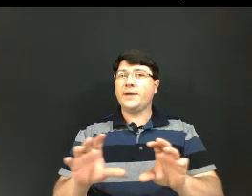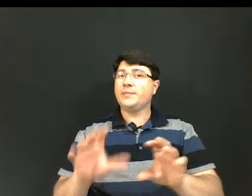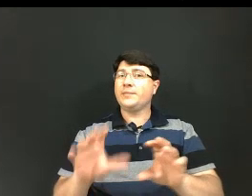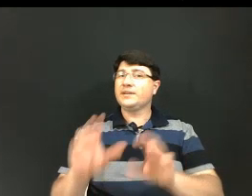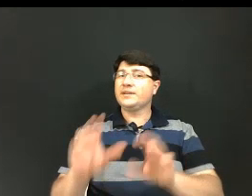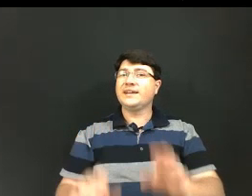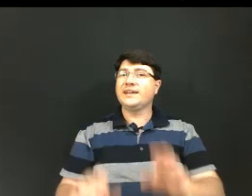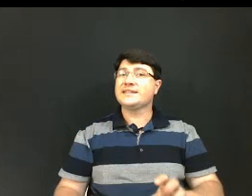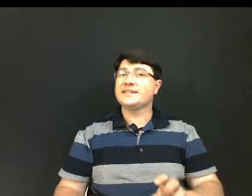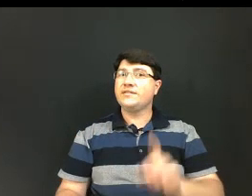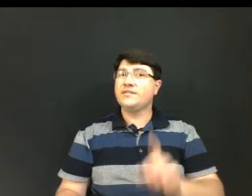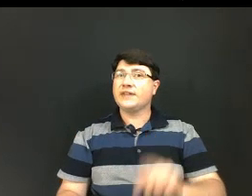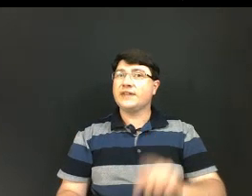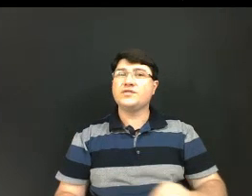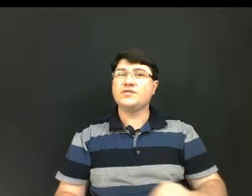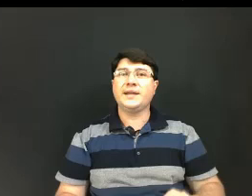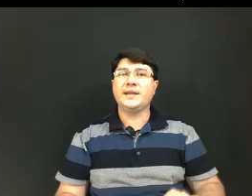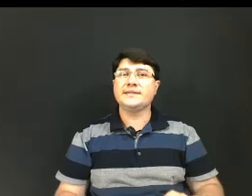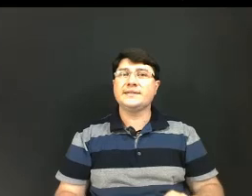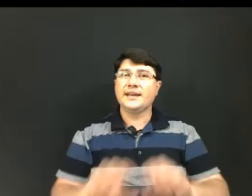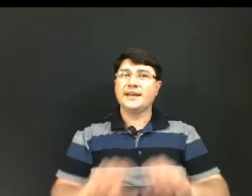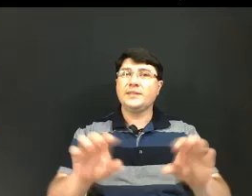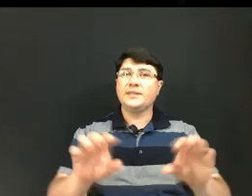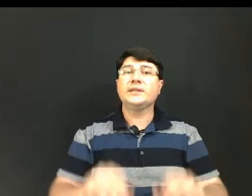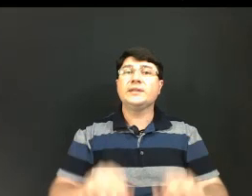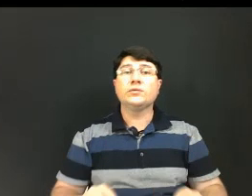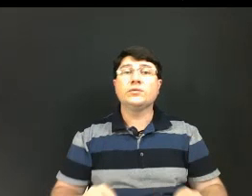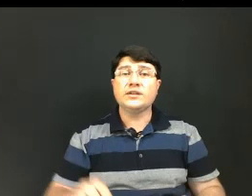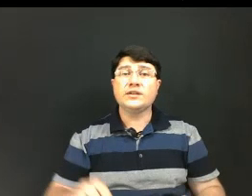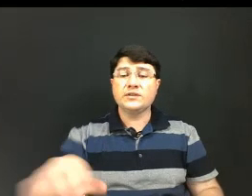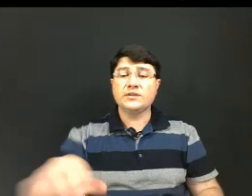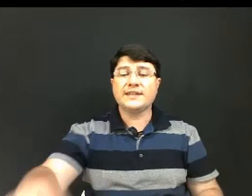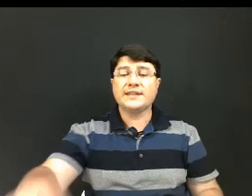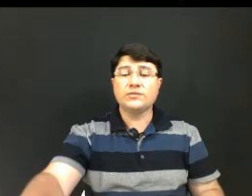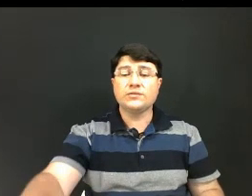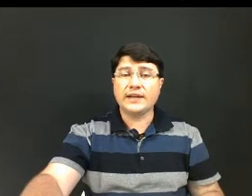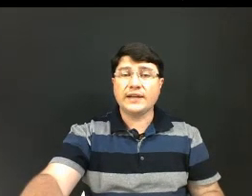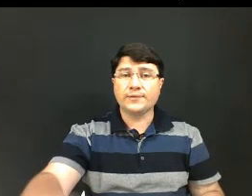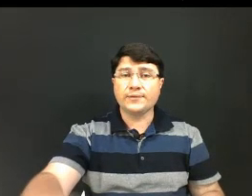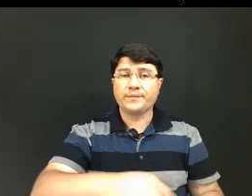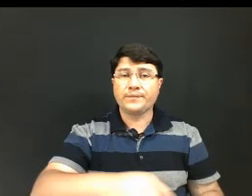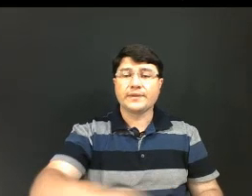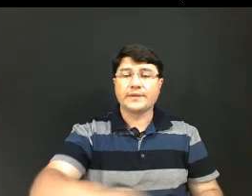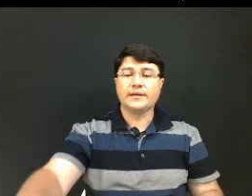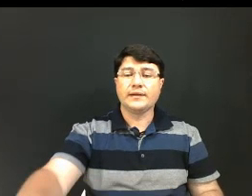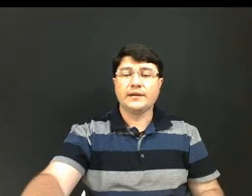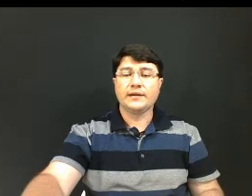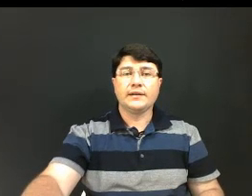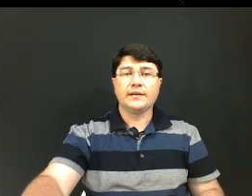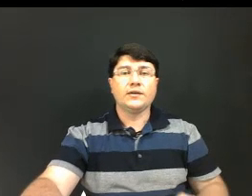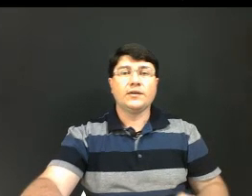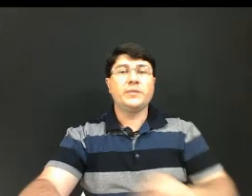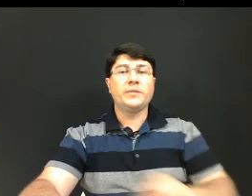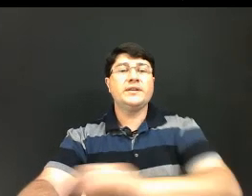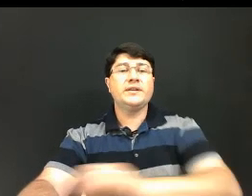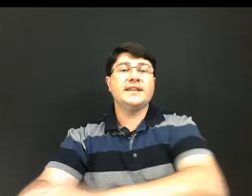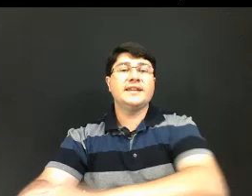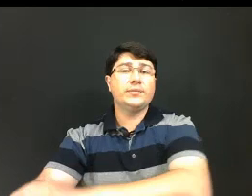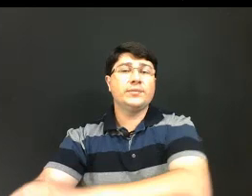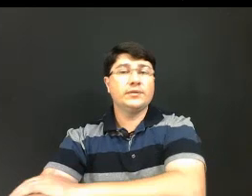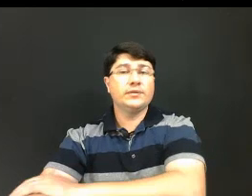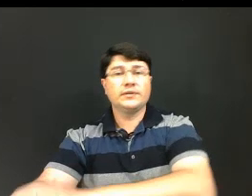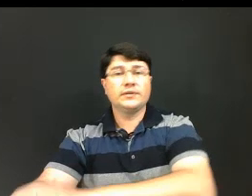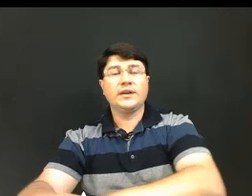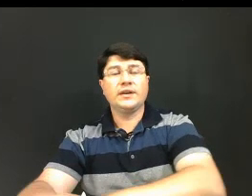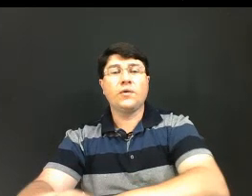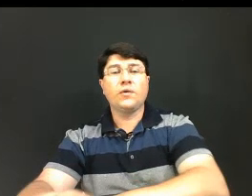ir, de, para pode criar significados diferentes dependendo do contexto onde está sendo usado. O primeiro